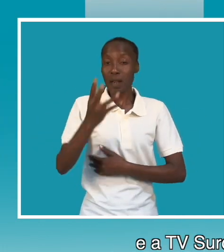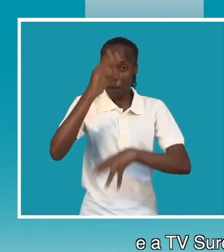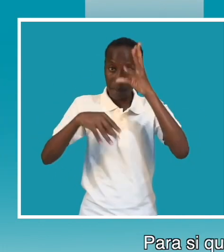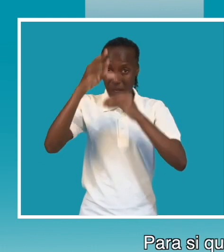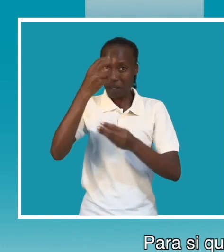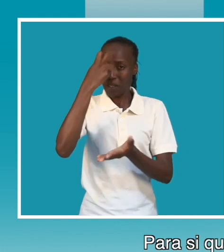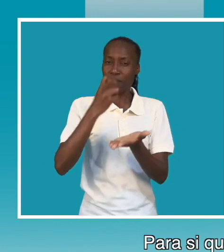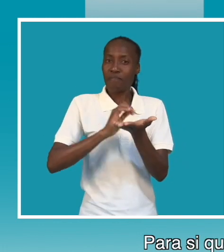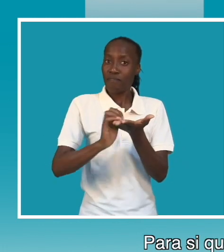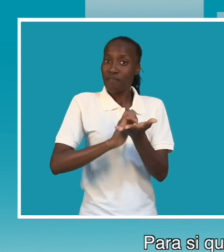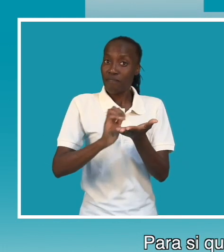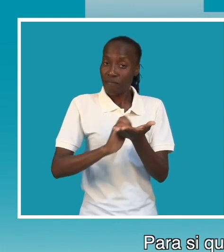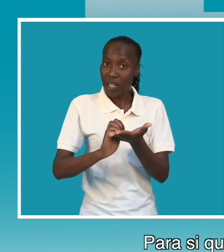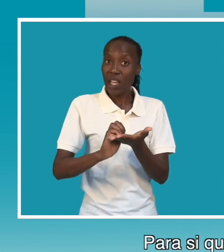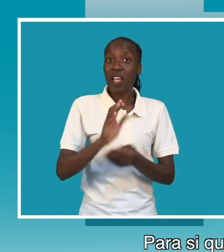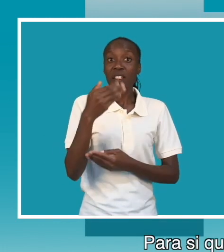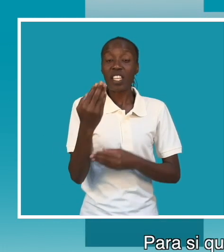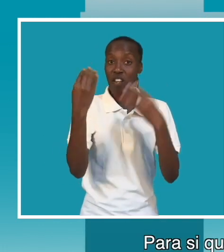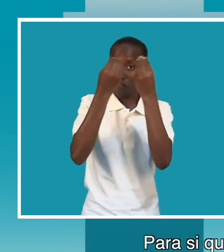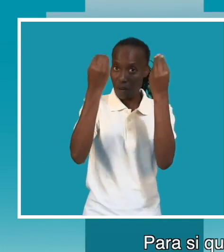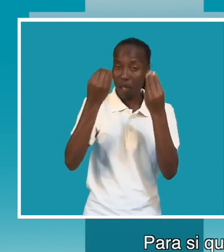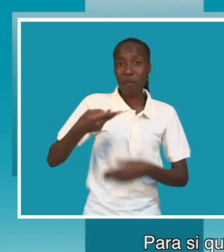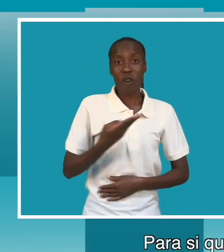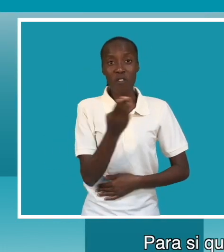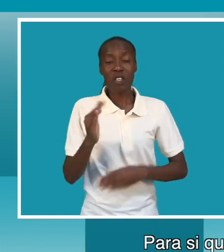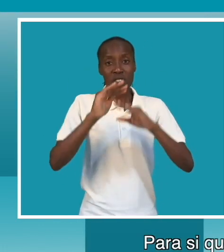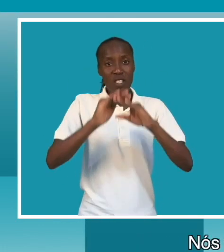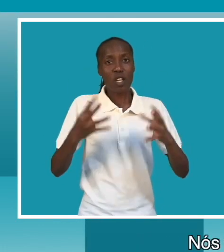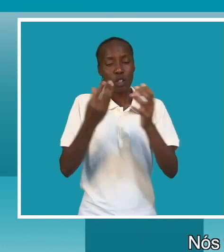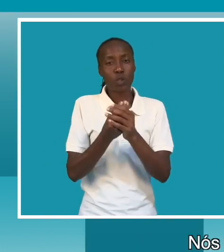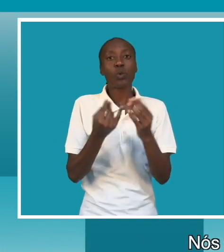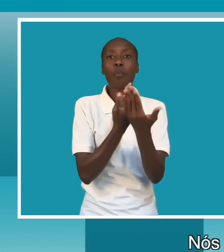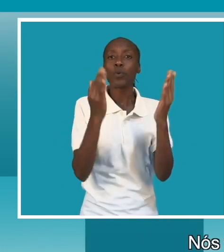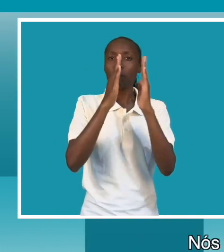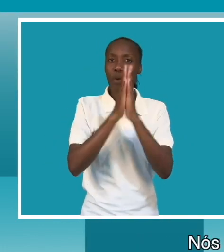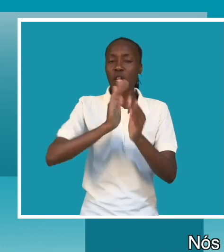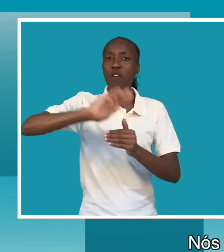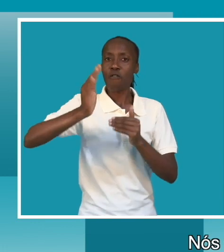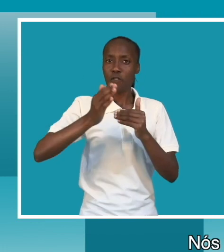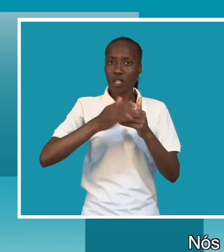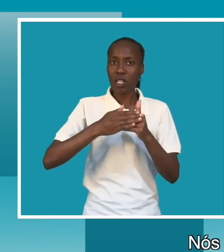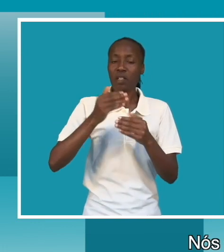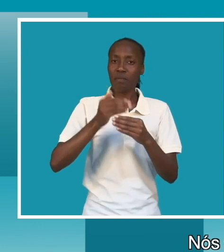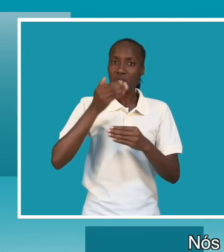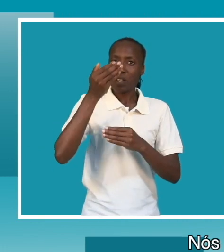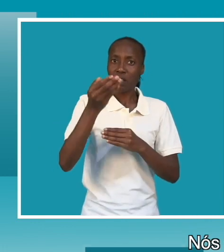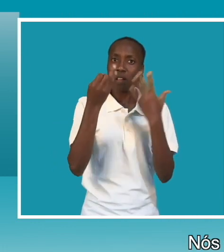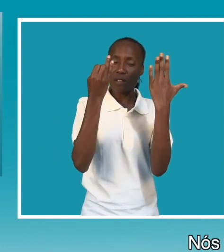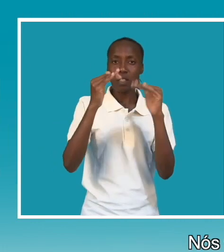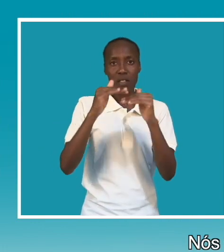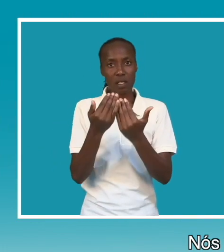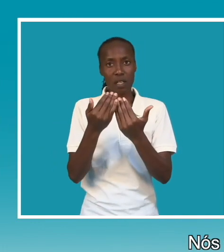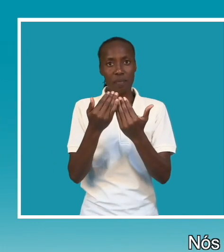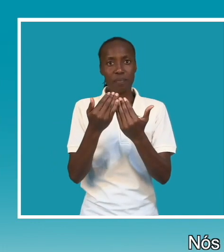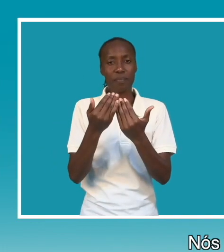informática. que é para si que estive na nossa companhia. Moço, muito obrigado. Nós voltamos daqui a sete dias.